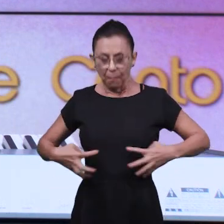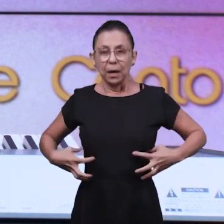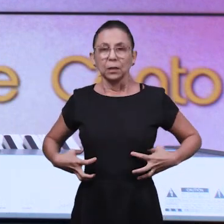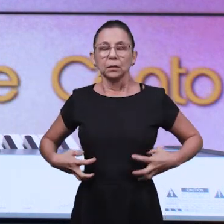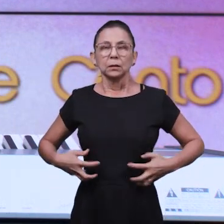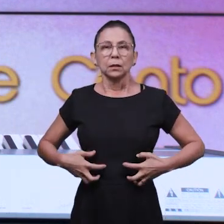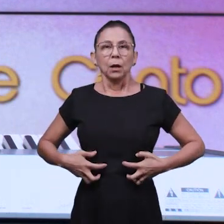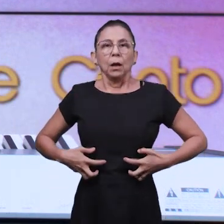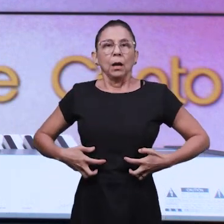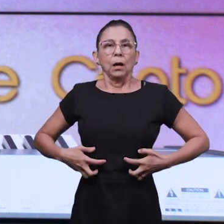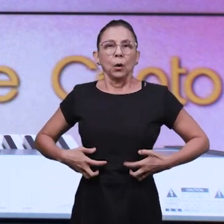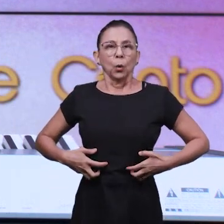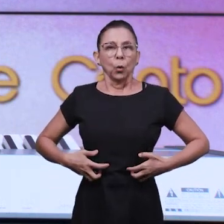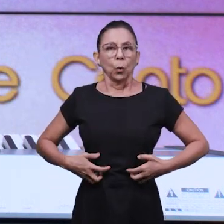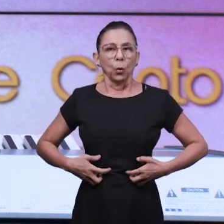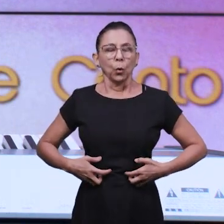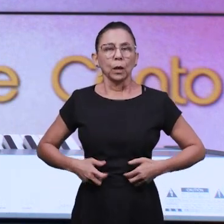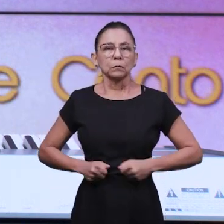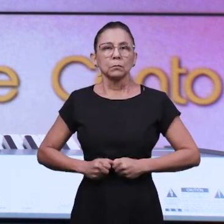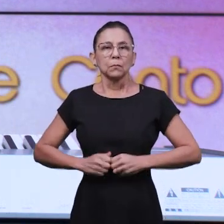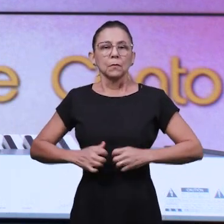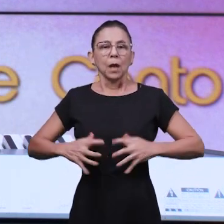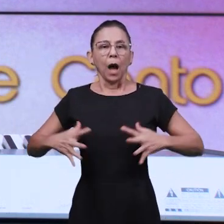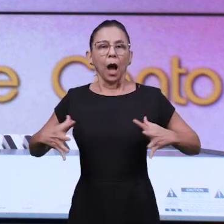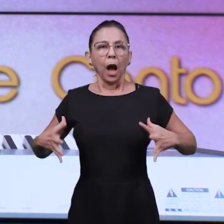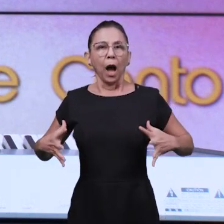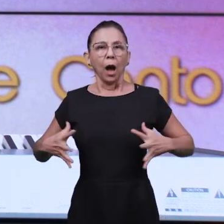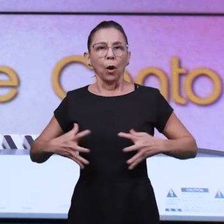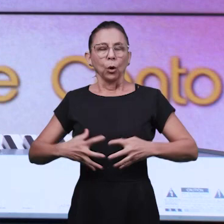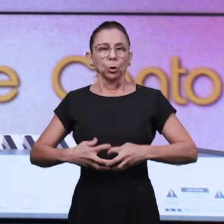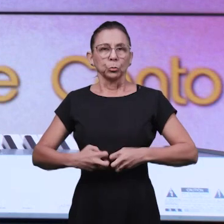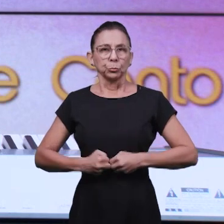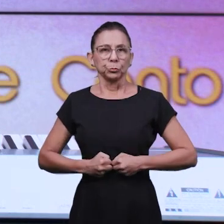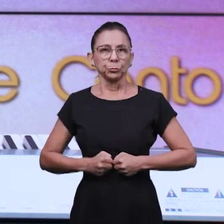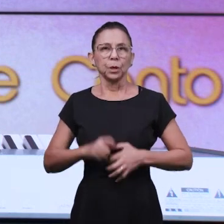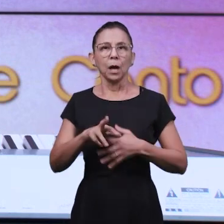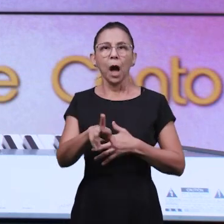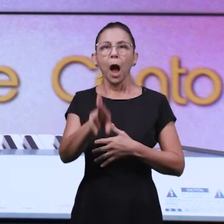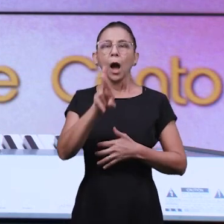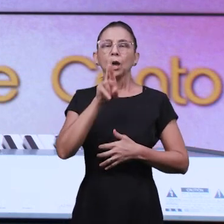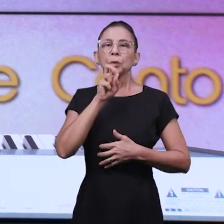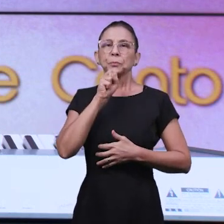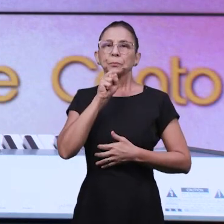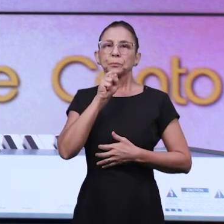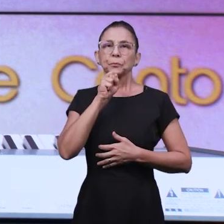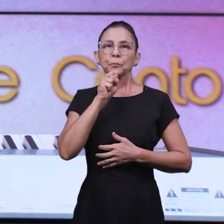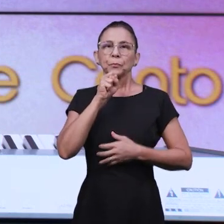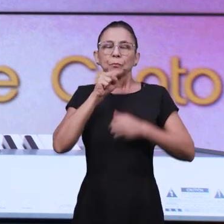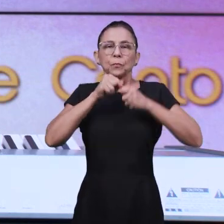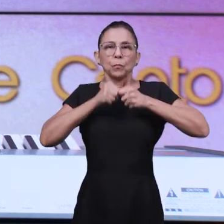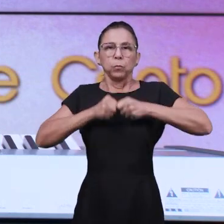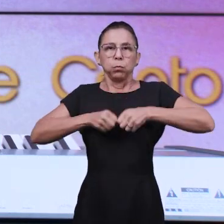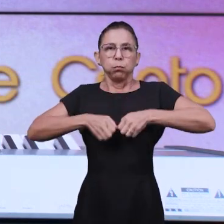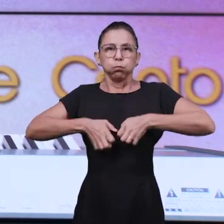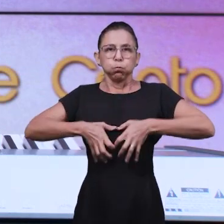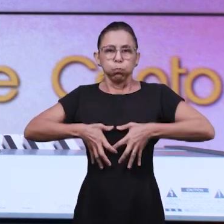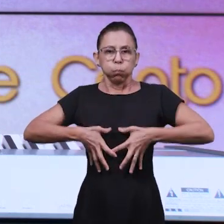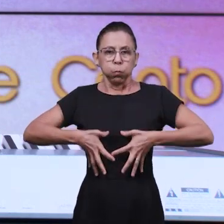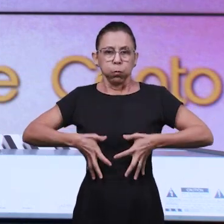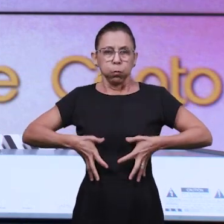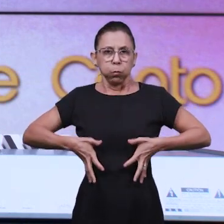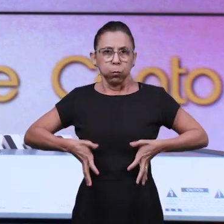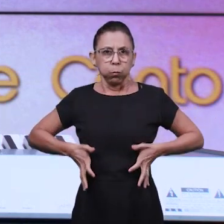dessa movimentação de expansão do diafragma. Inspirou? Expande essa